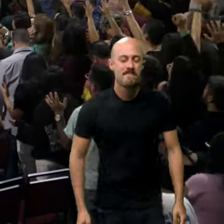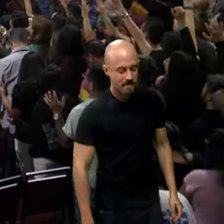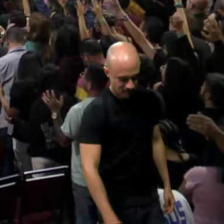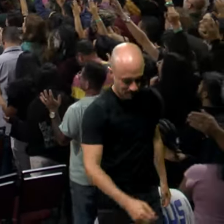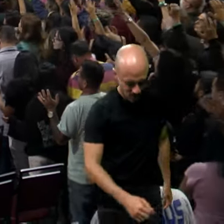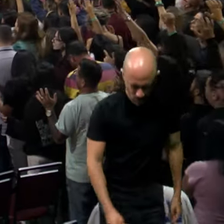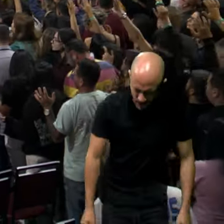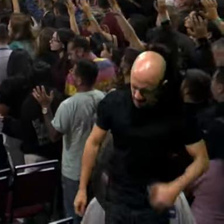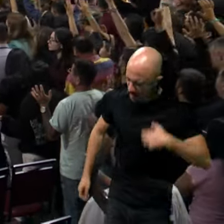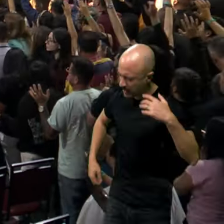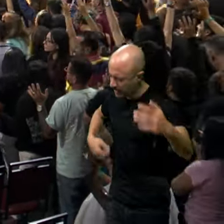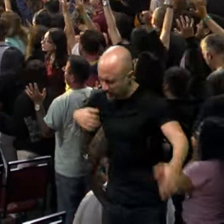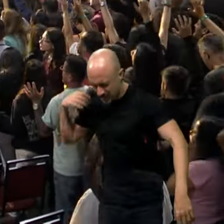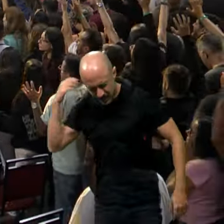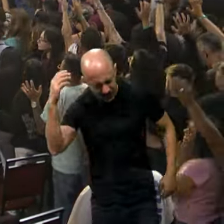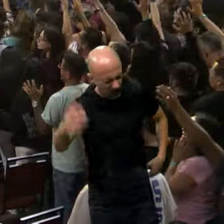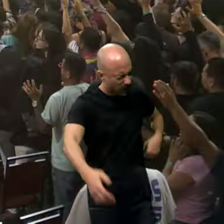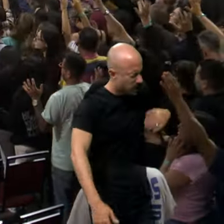poder,